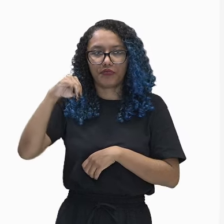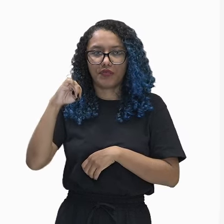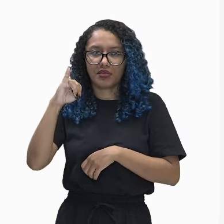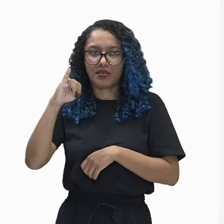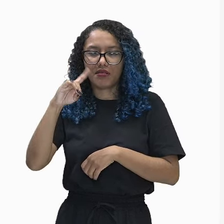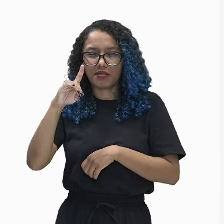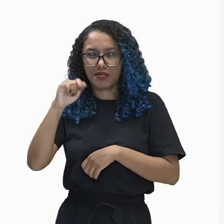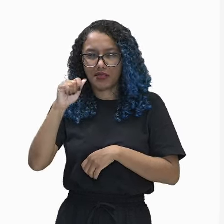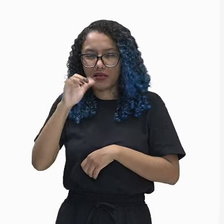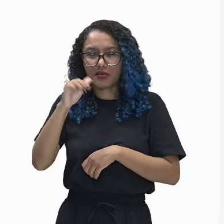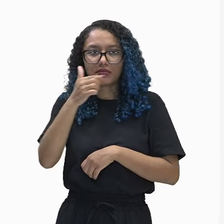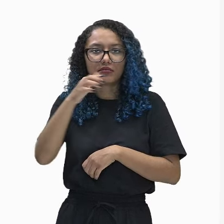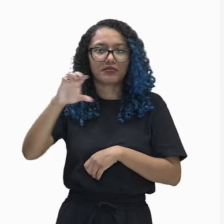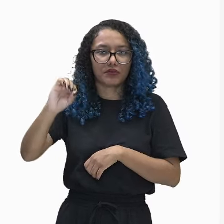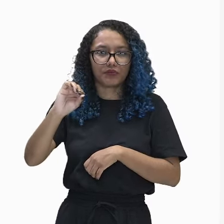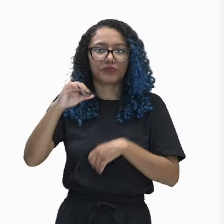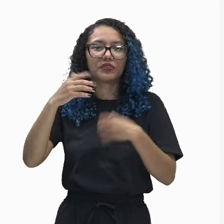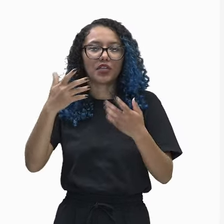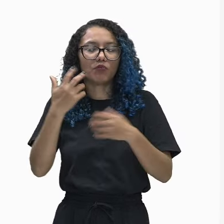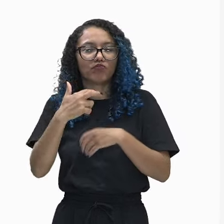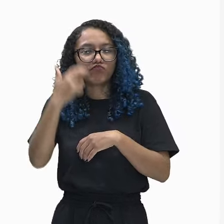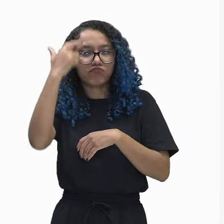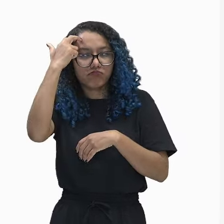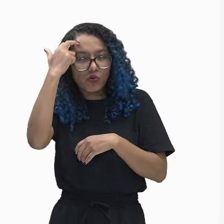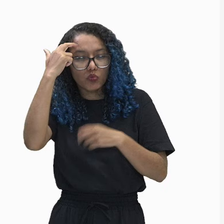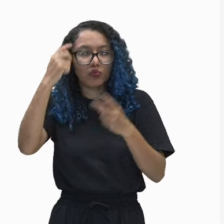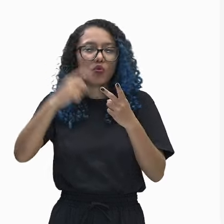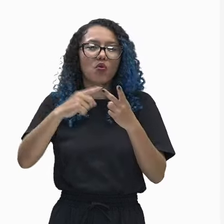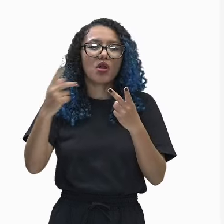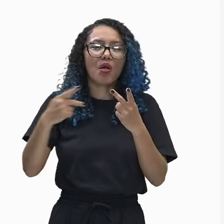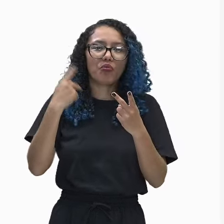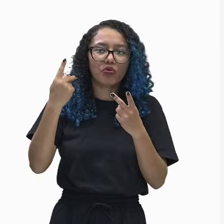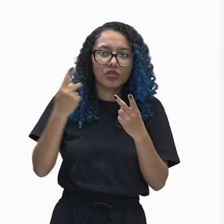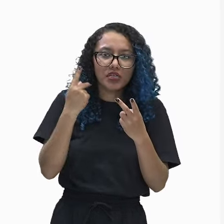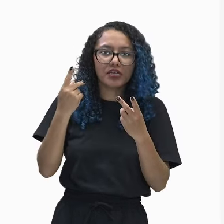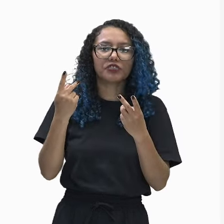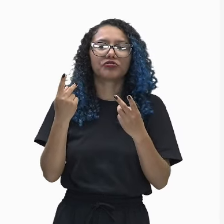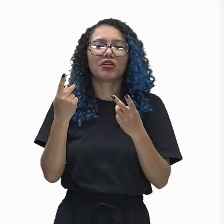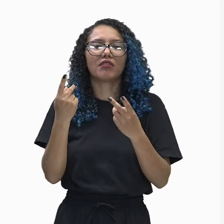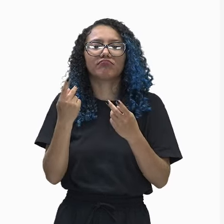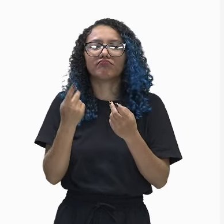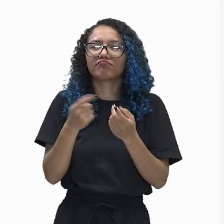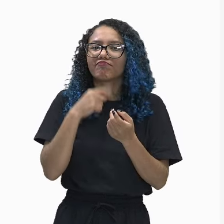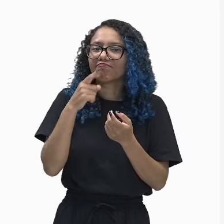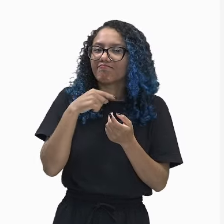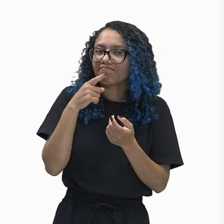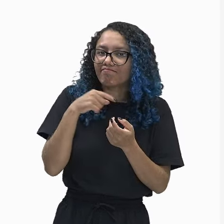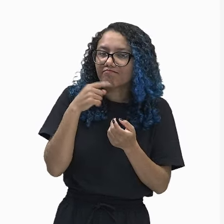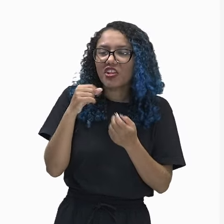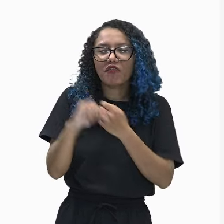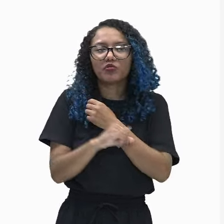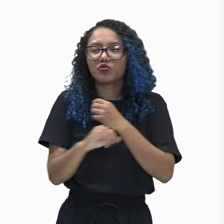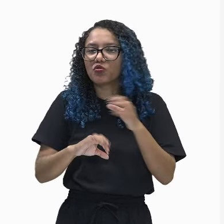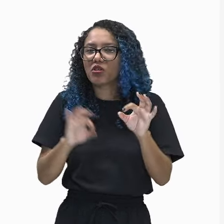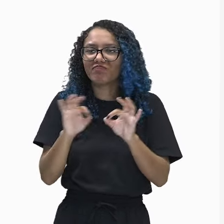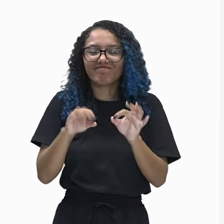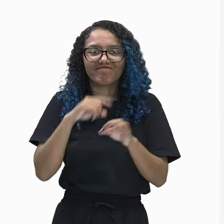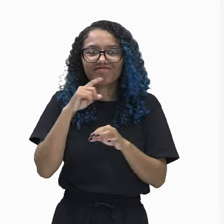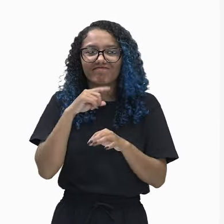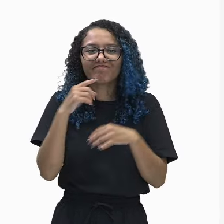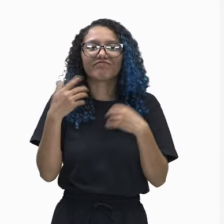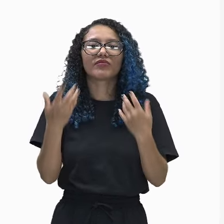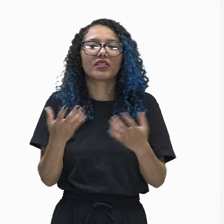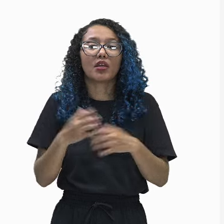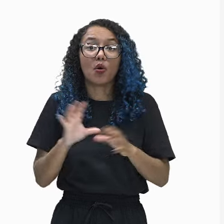política de desenvolvimento econômico e de infraestrutura não conseguiam os resultados desejados, as tropas romanas cumpriam seu papel